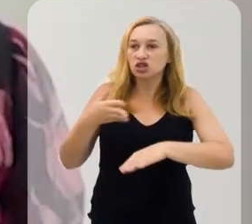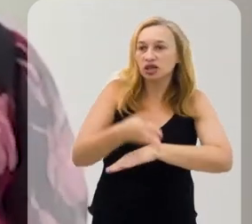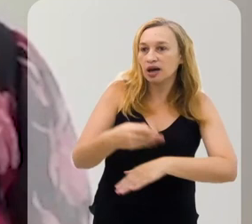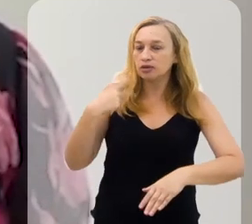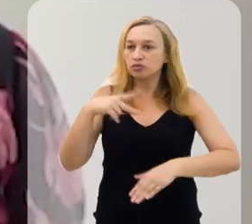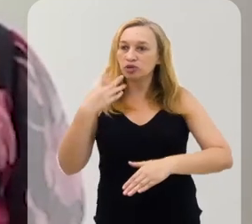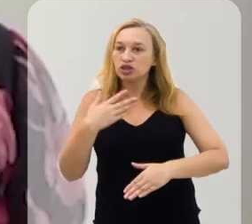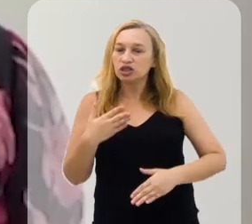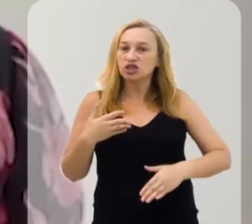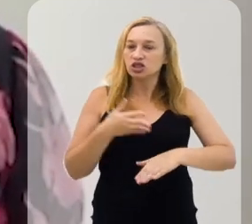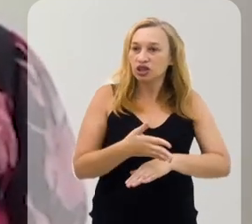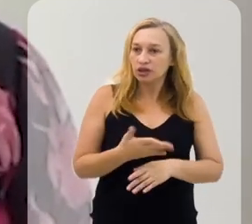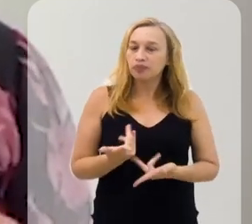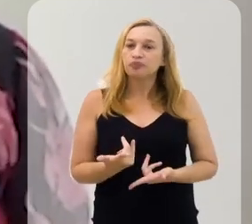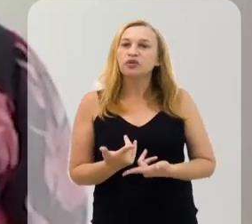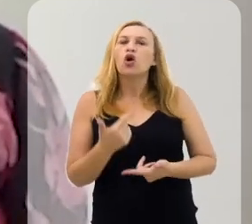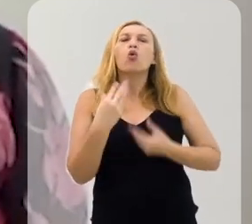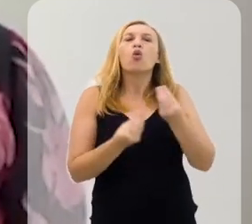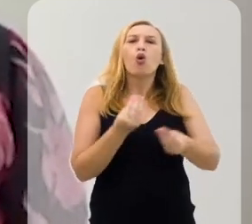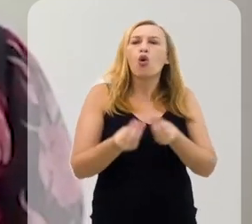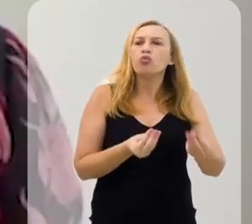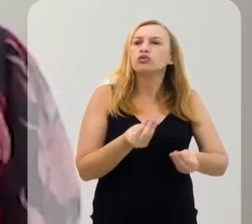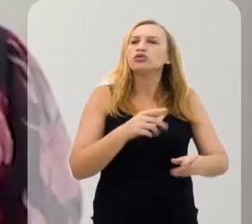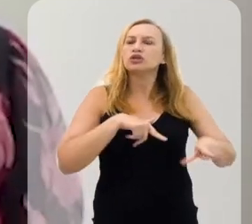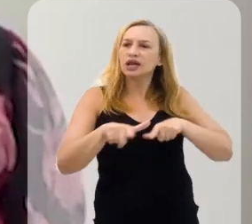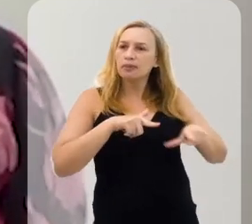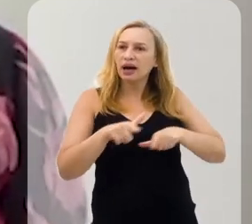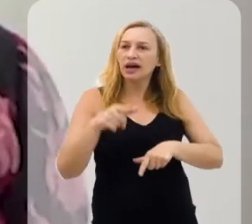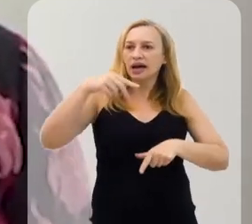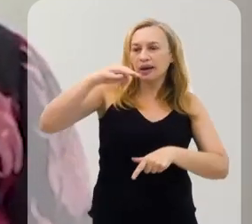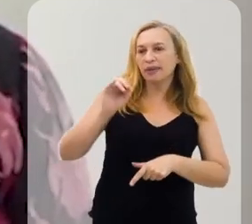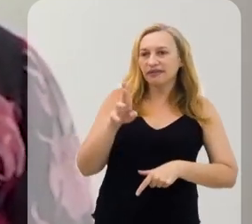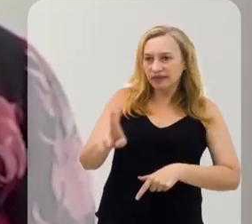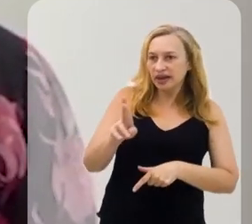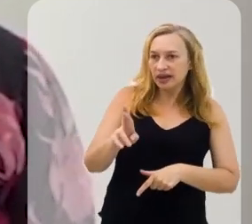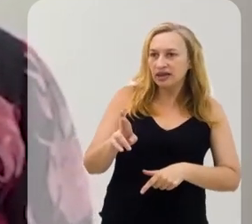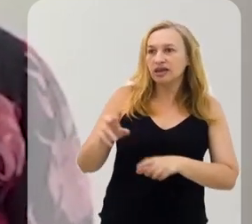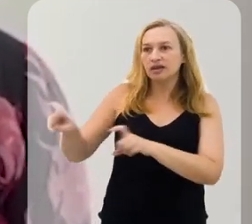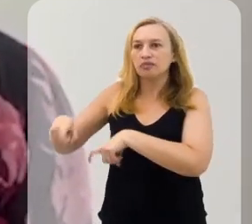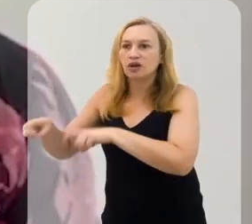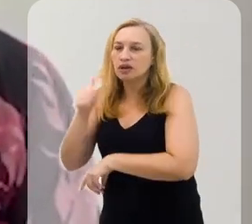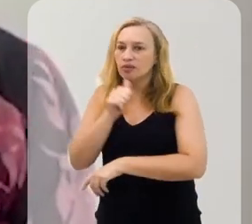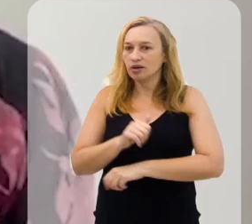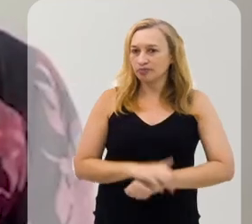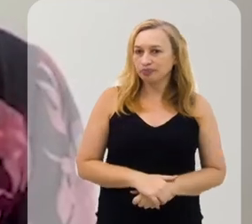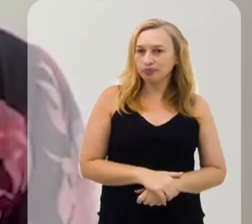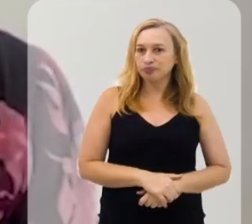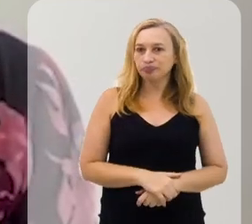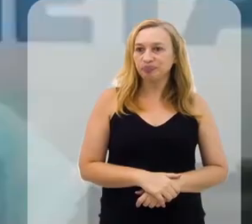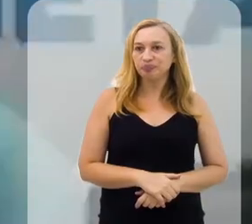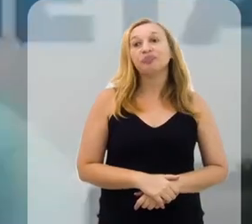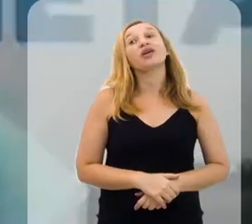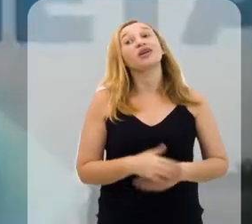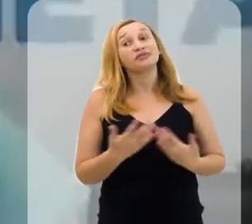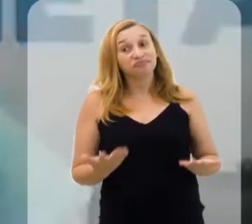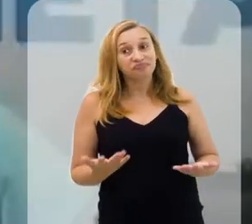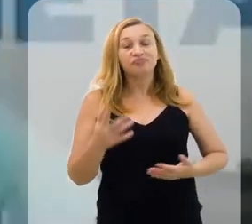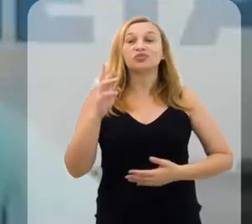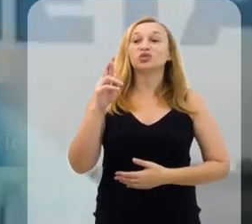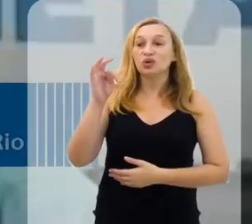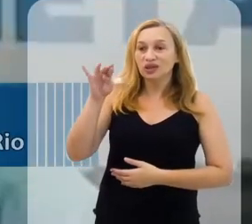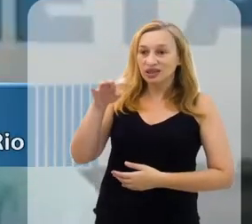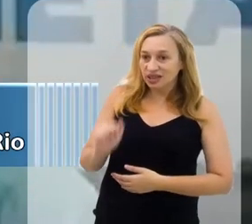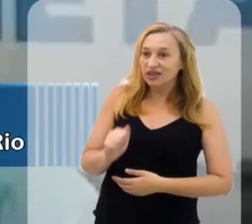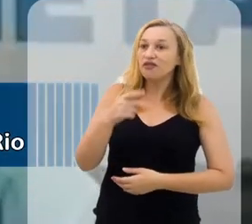que essas políticas cheguem à ponta. Como é que é o trabalho e a atuação da Emater no suporte a essas mulheres no campo?